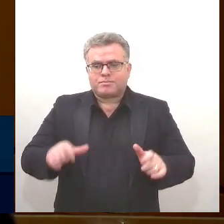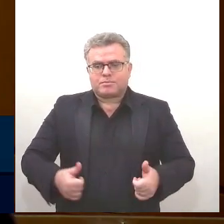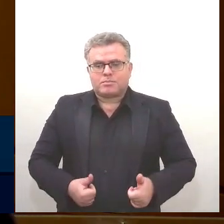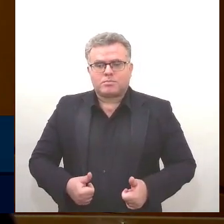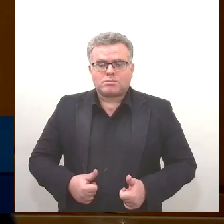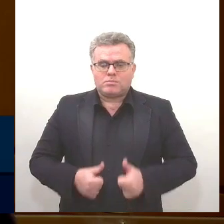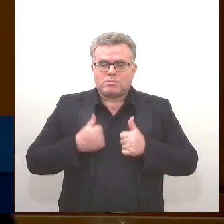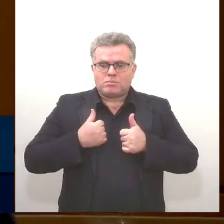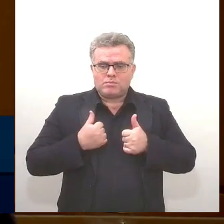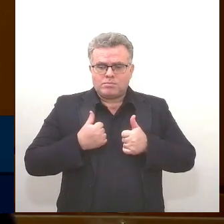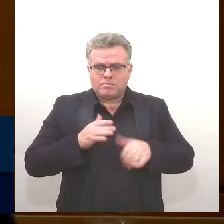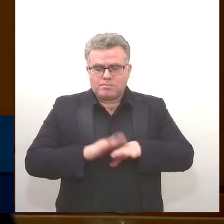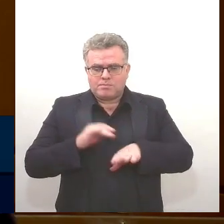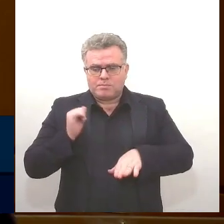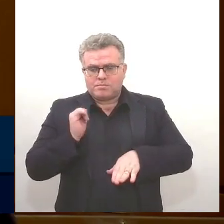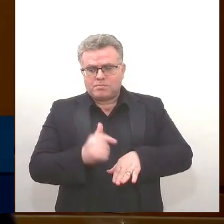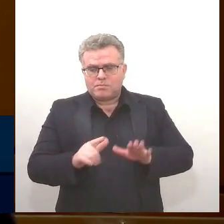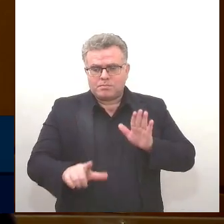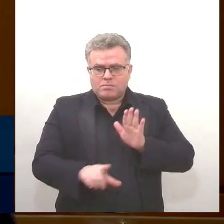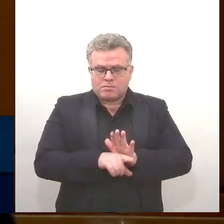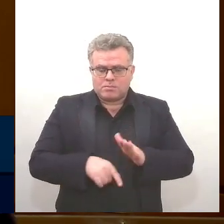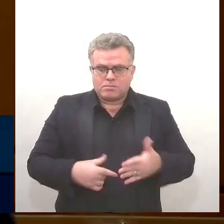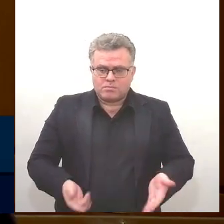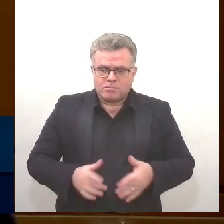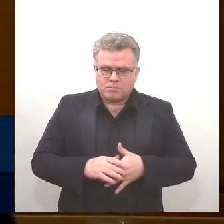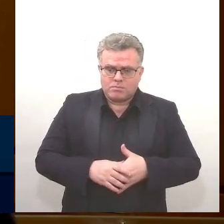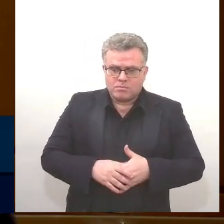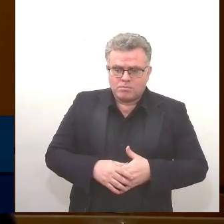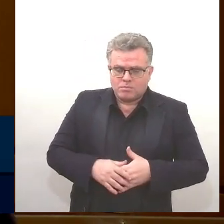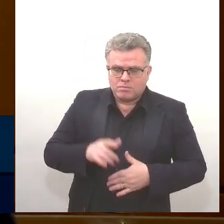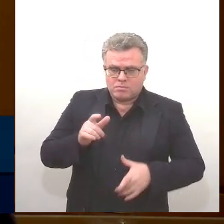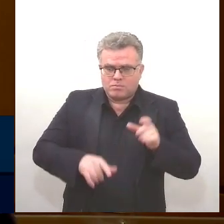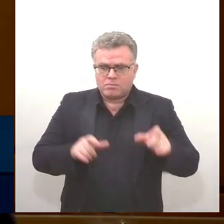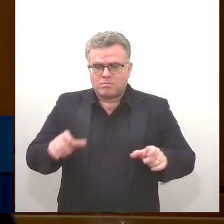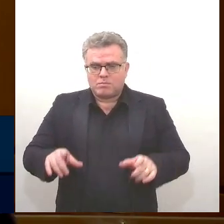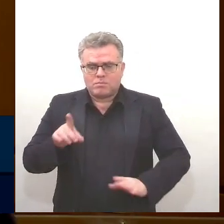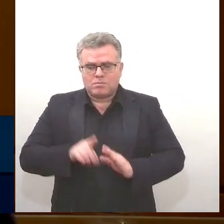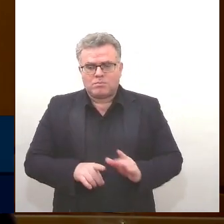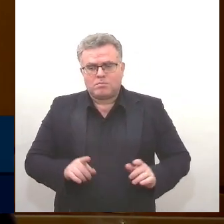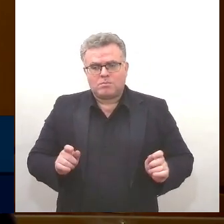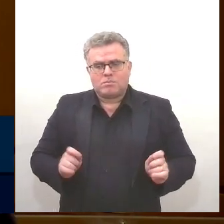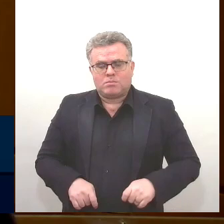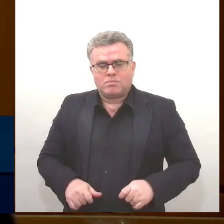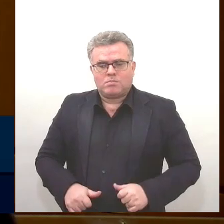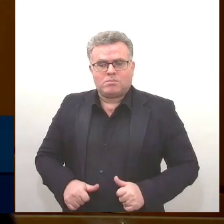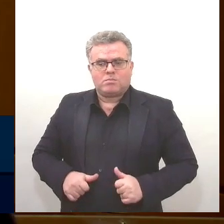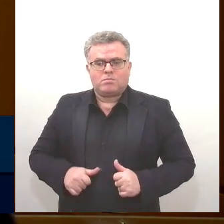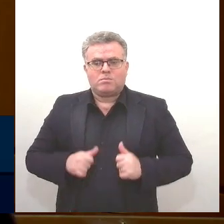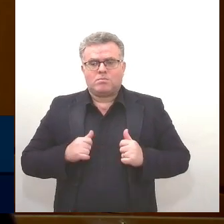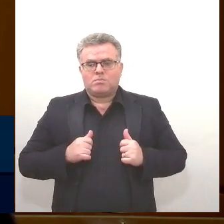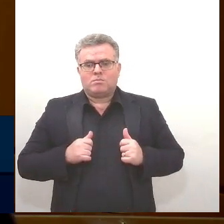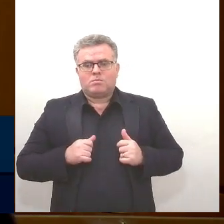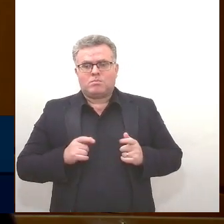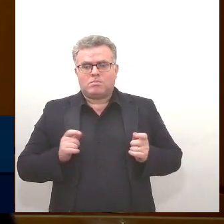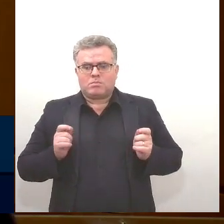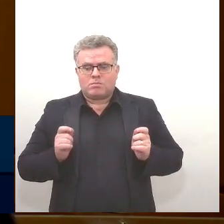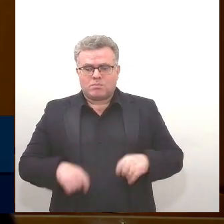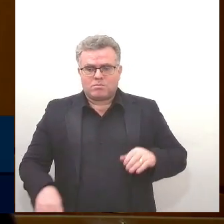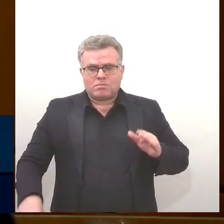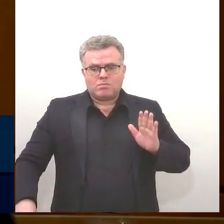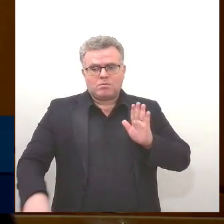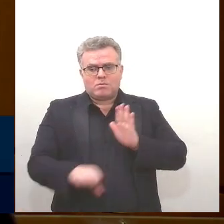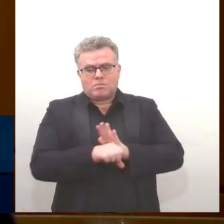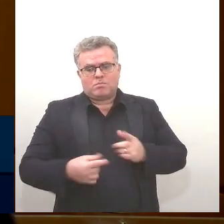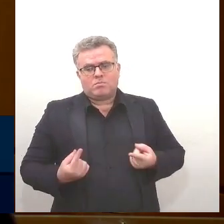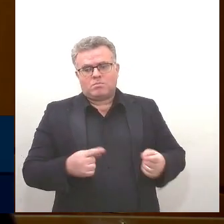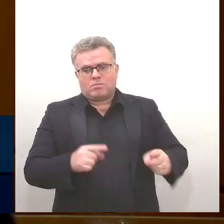por pessoas que se acham no direito de cometer crimes e achando elas que